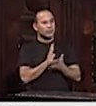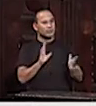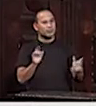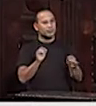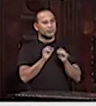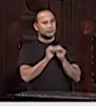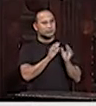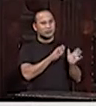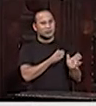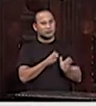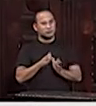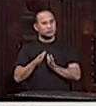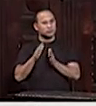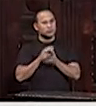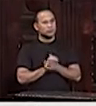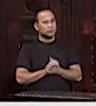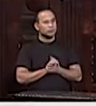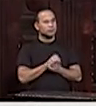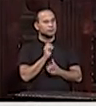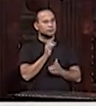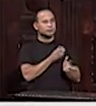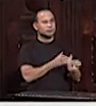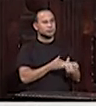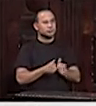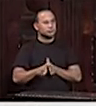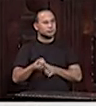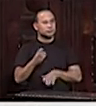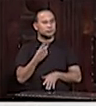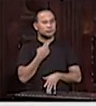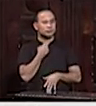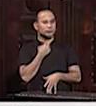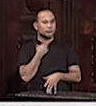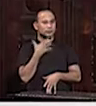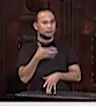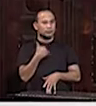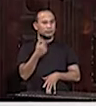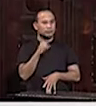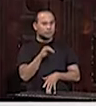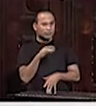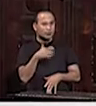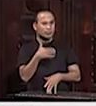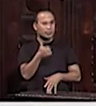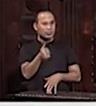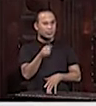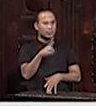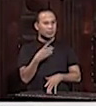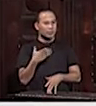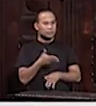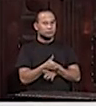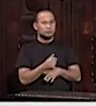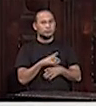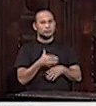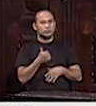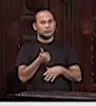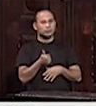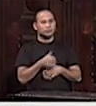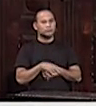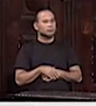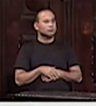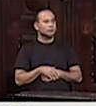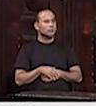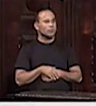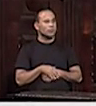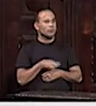uma relação com o FEF, que é a relação do que não pode melhorar, porque se melhorar a gente abre mão da melhora. O objetivo do